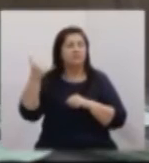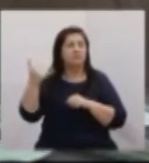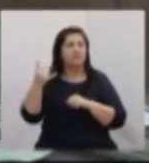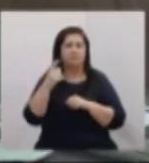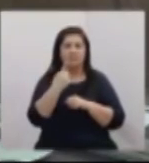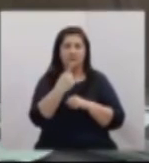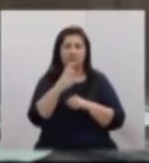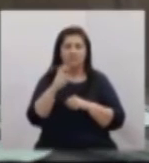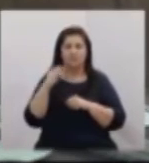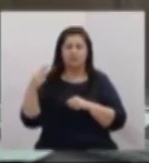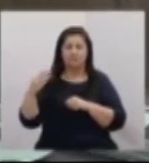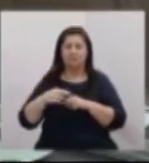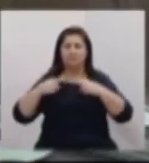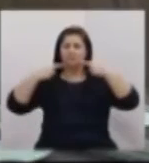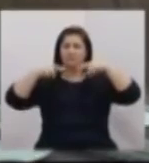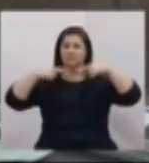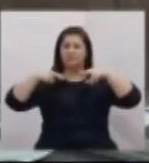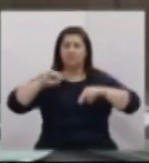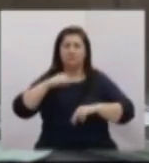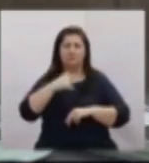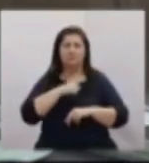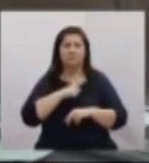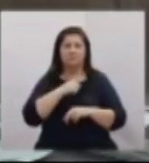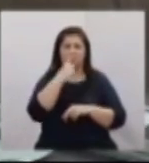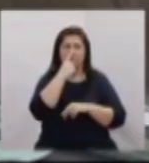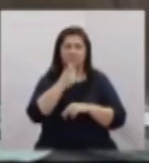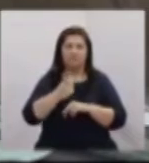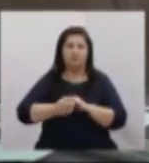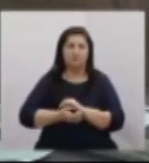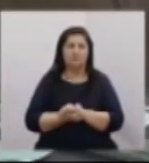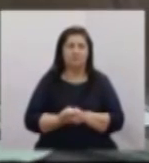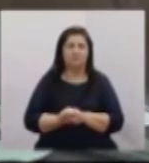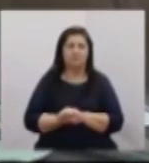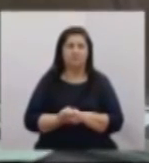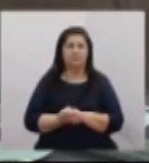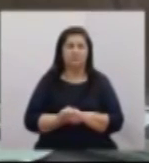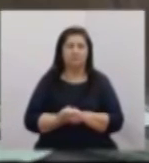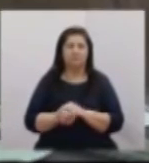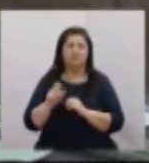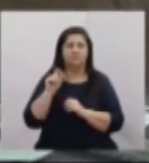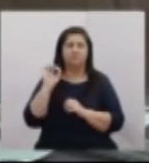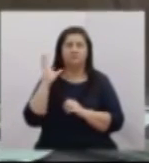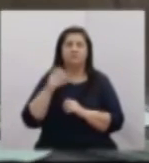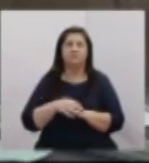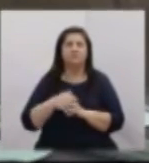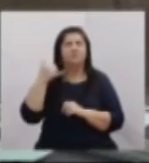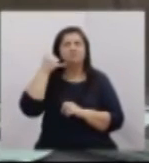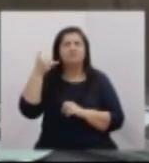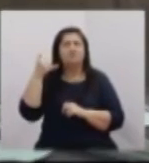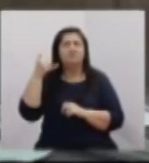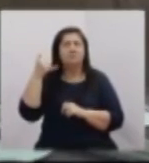Civil, reclamação de lixo na porta de sua casa, terreno baldio. Então, o que acontece? Você liga, só toca música,